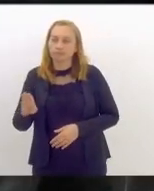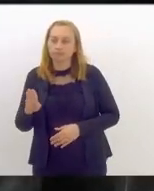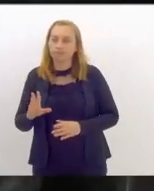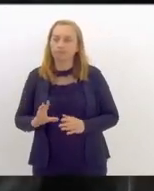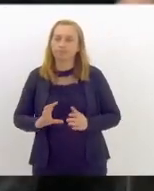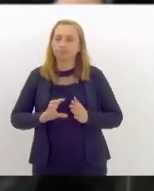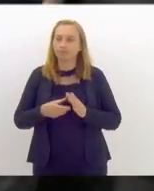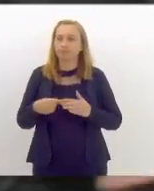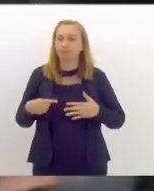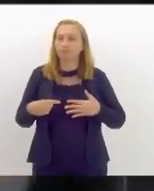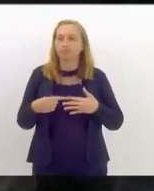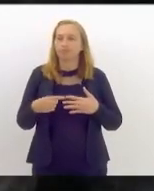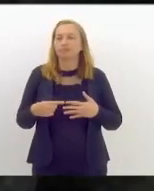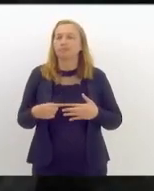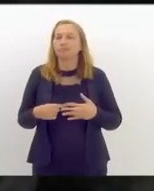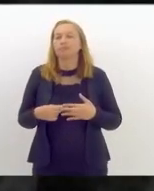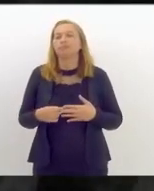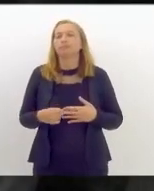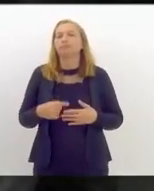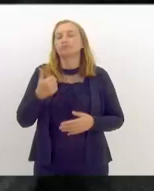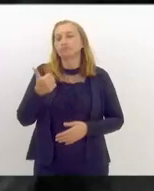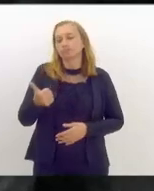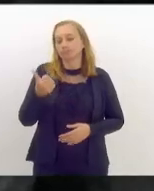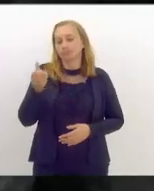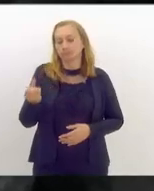nos seguintes projetos de resolução 1648